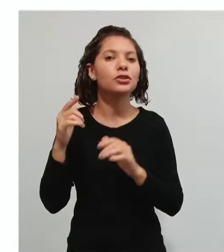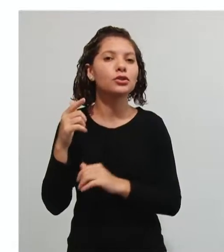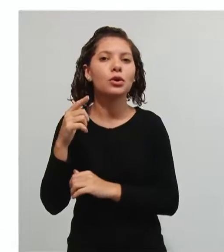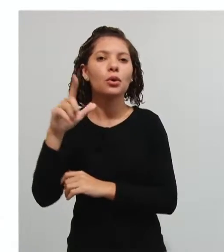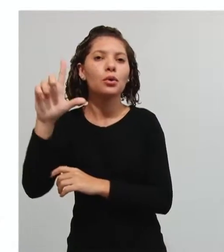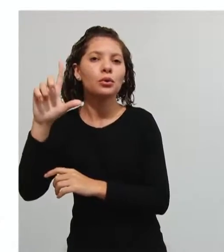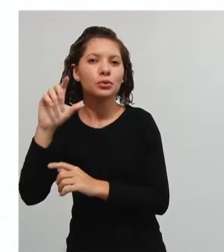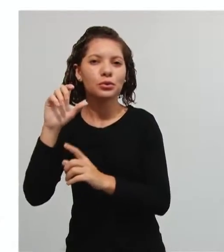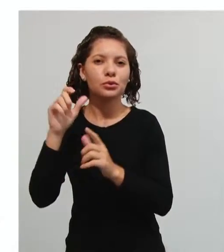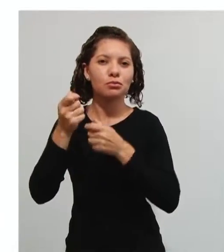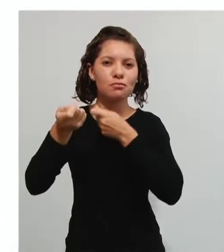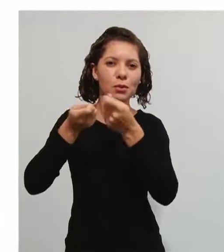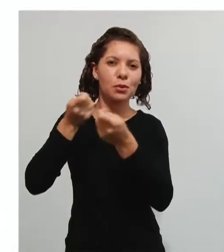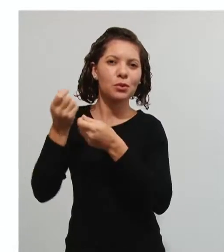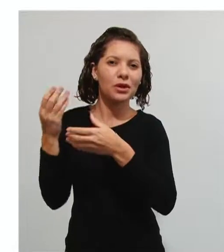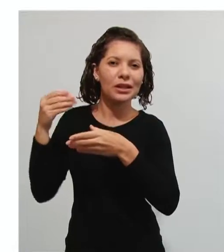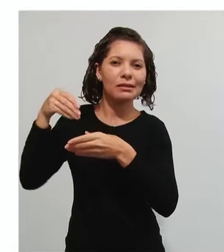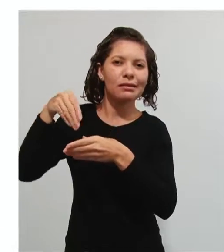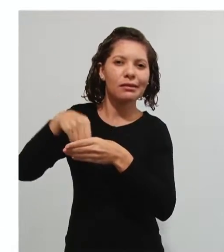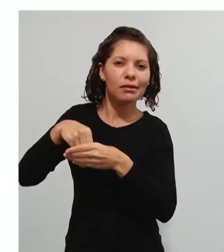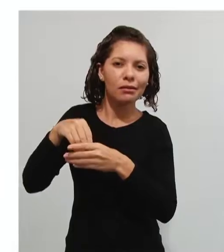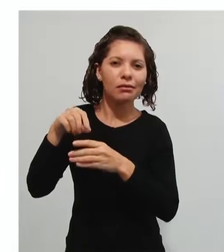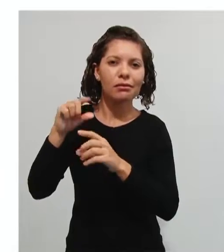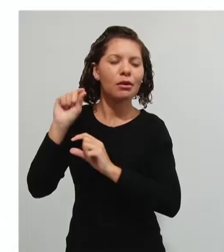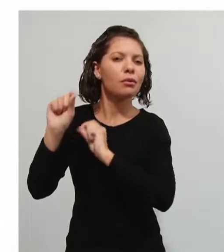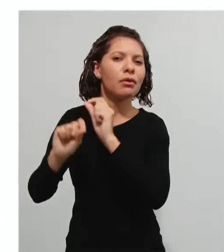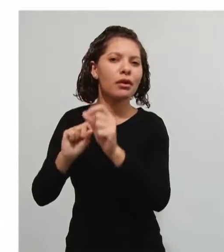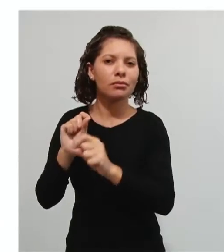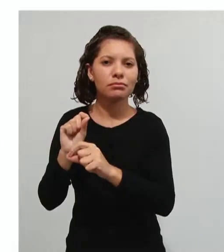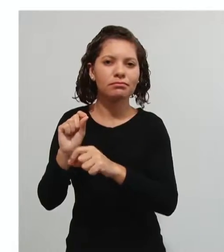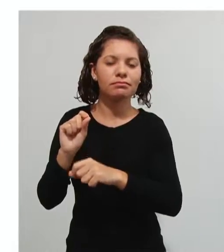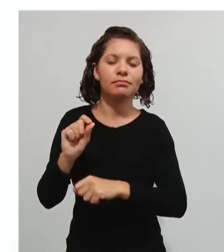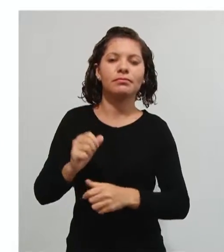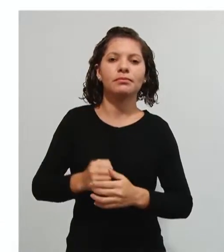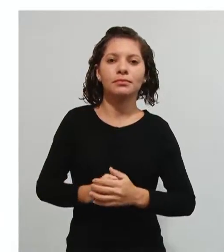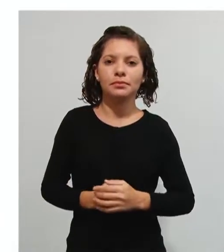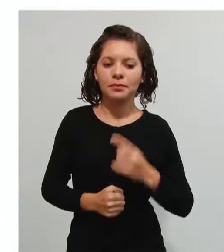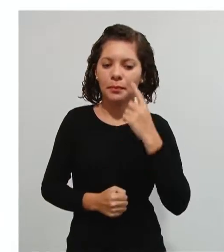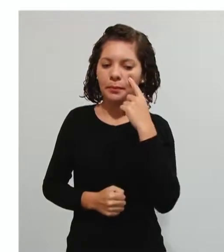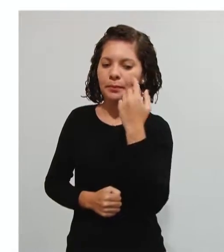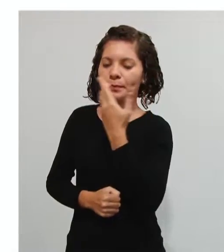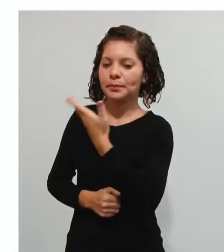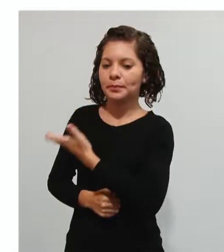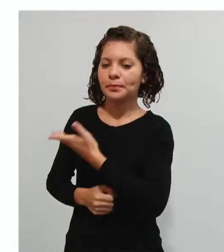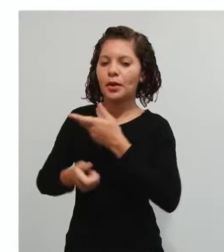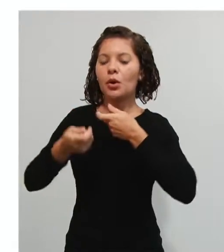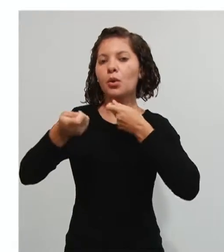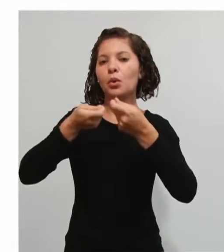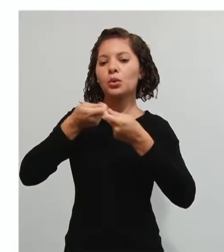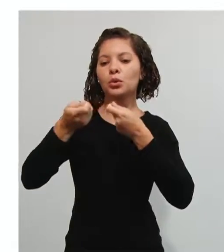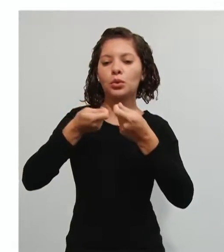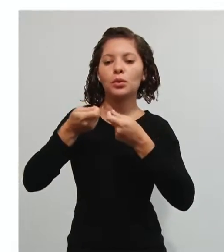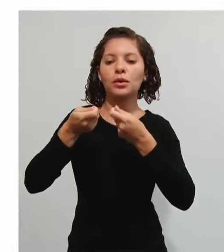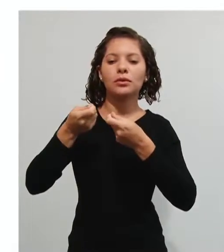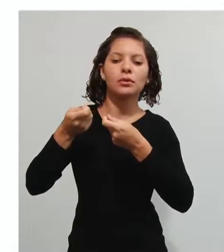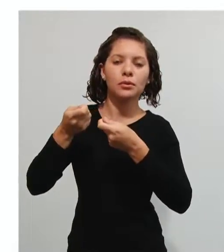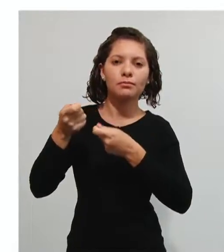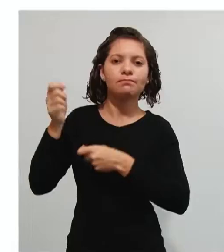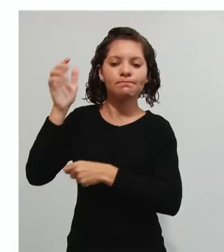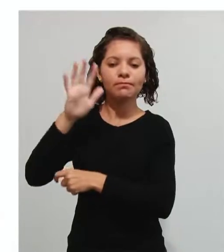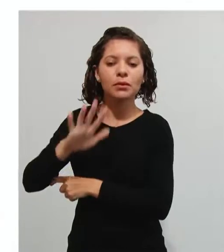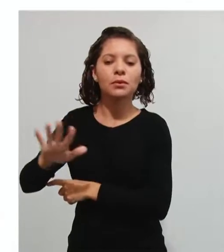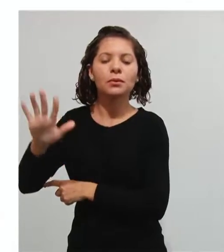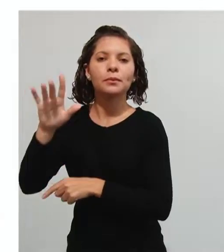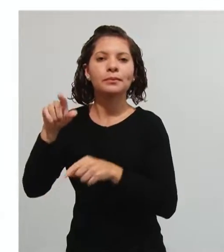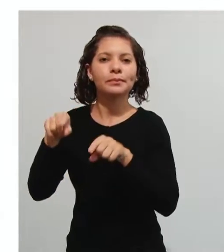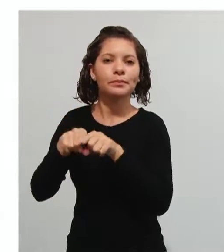seara do governo federal está para controlador geral da União e os órgãos setoriais. E